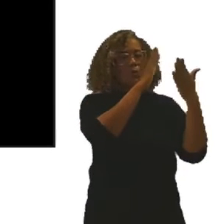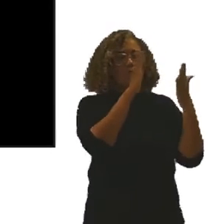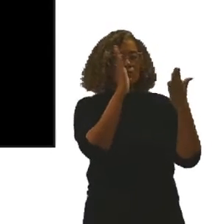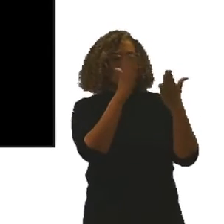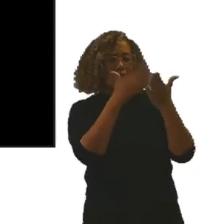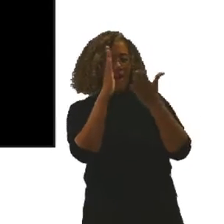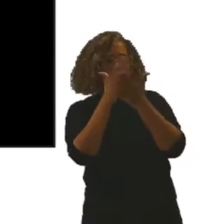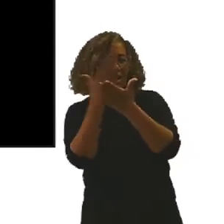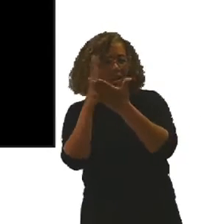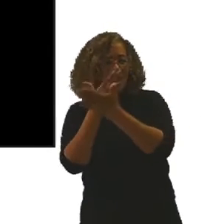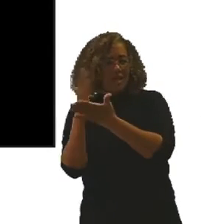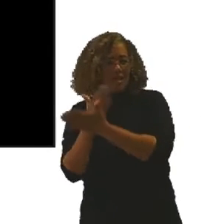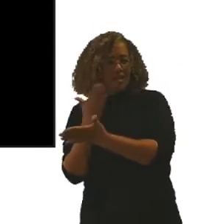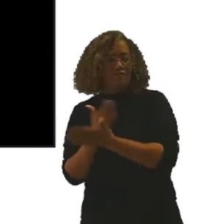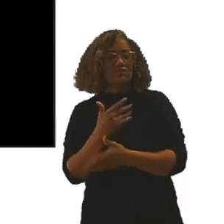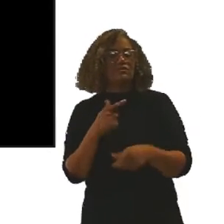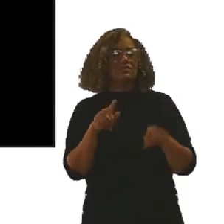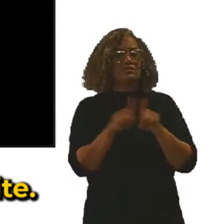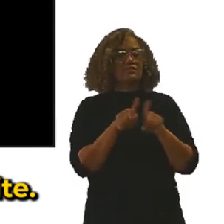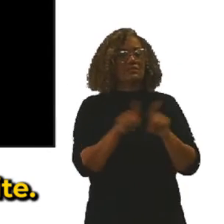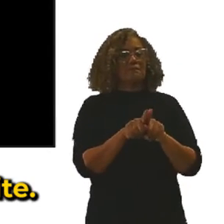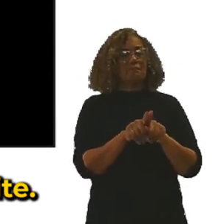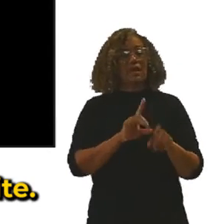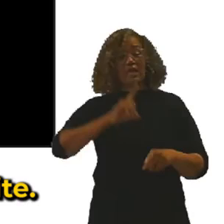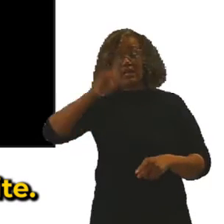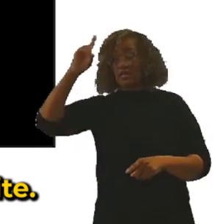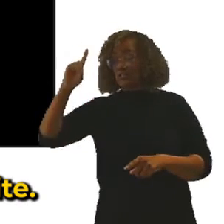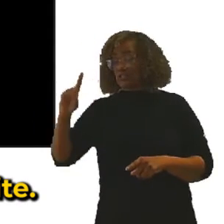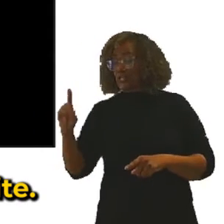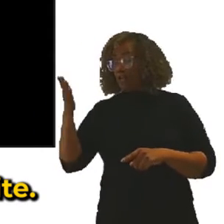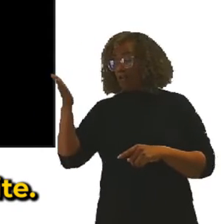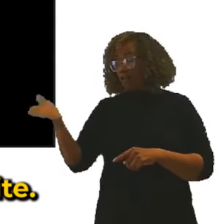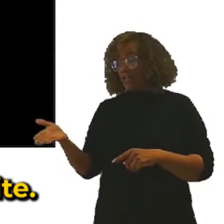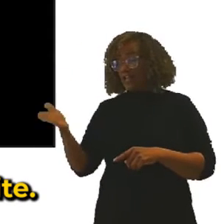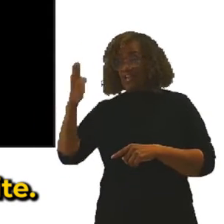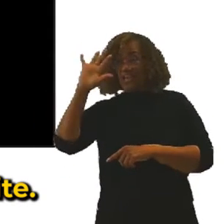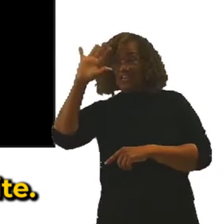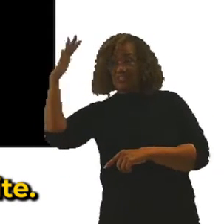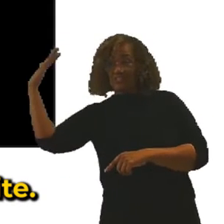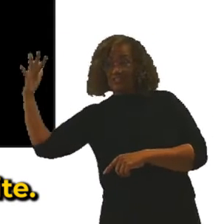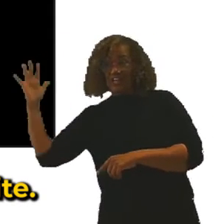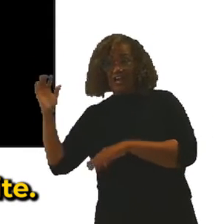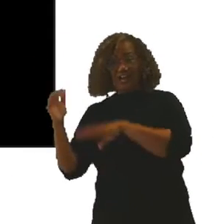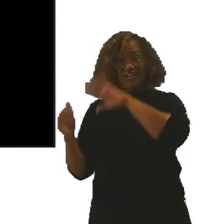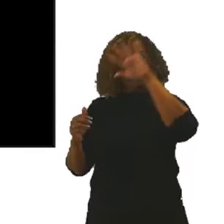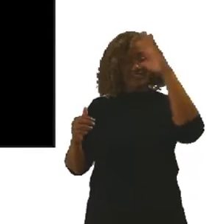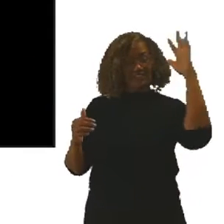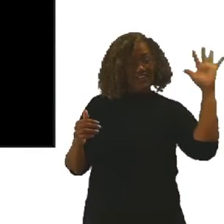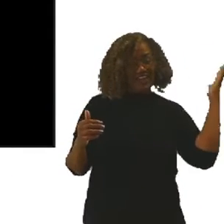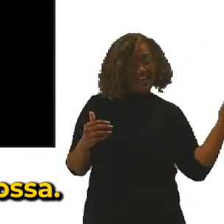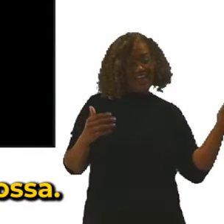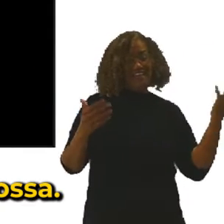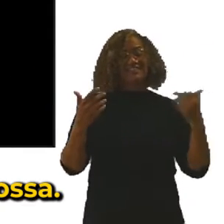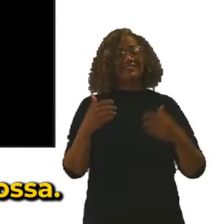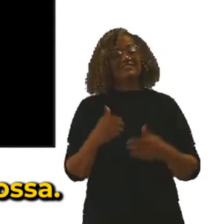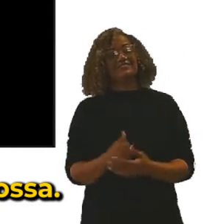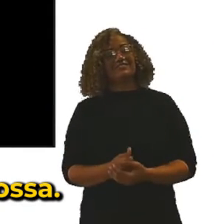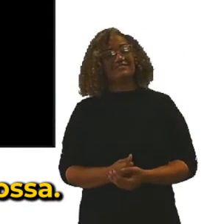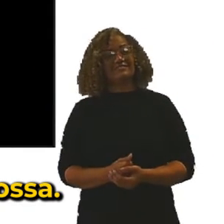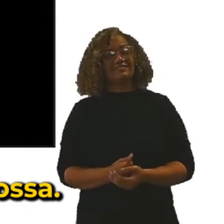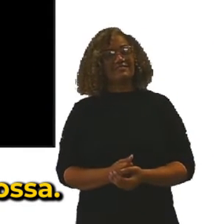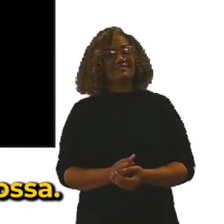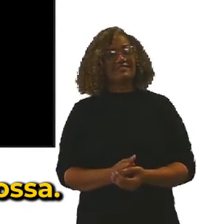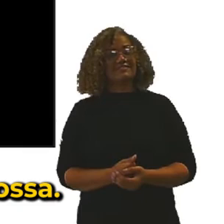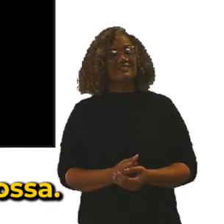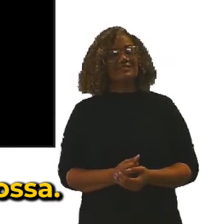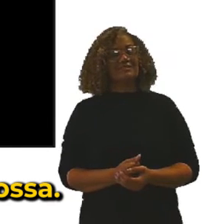minha direita eu tenho aqui um jardim imenso aqui para meu deleite. Bom, vamos